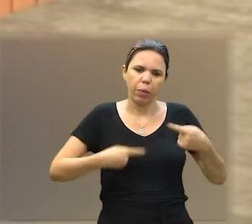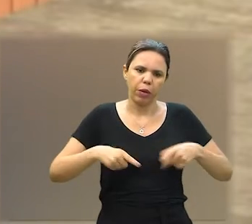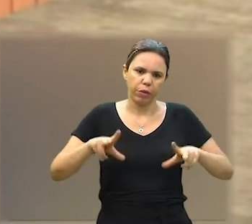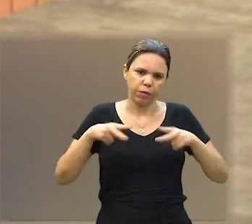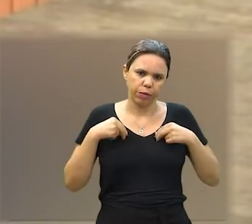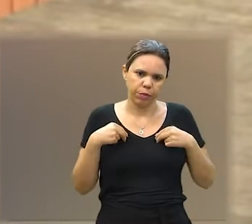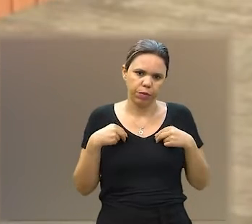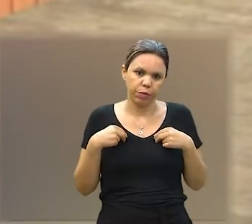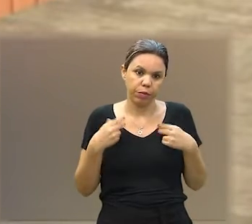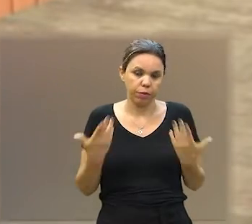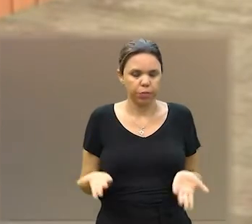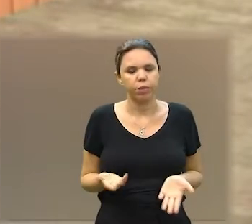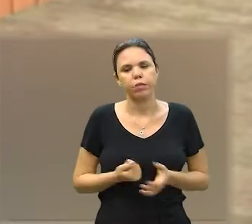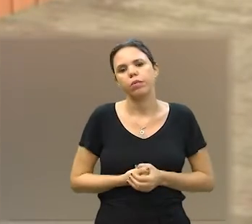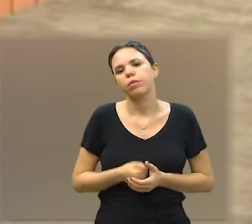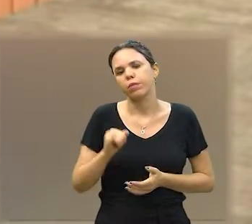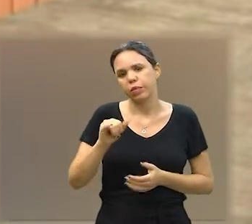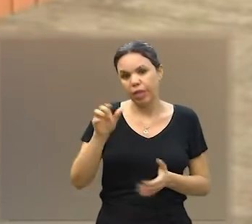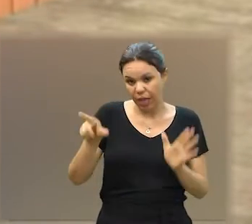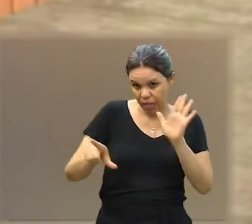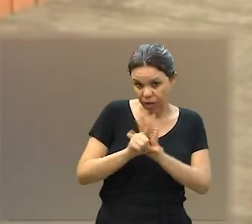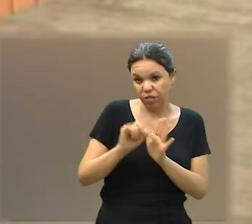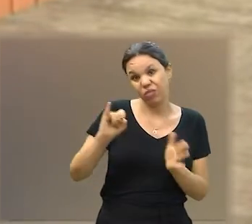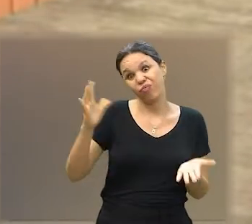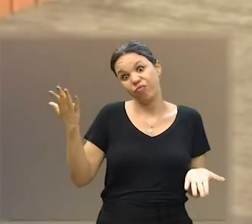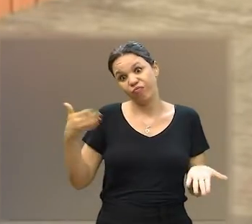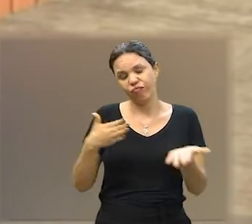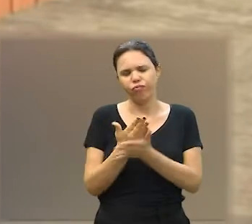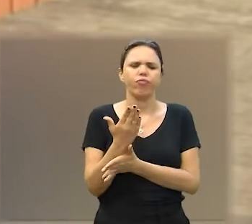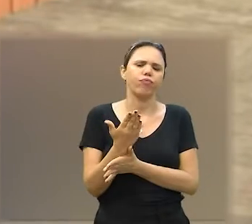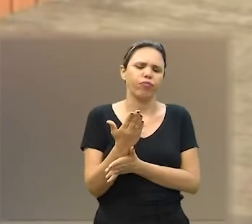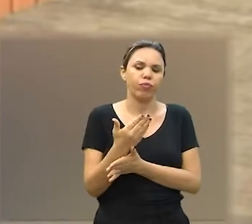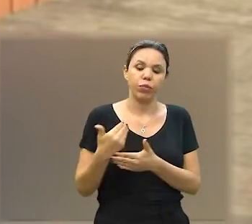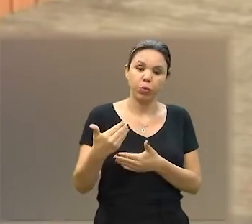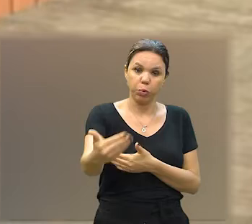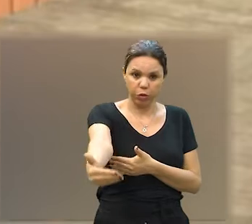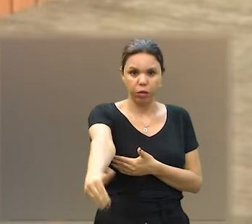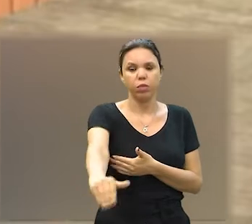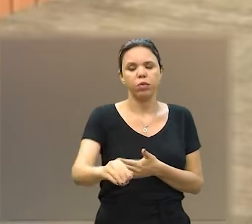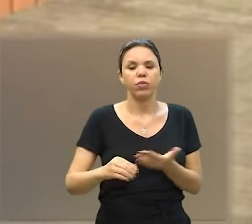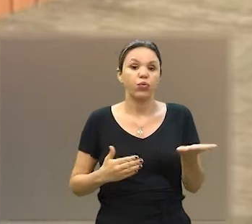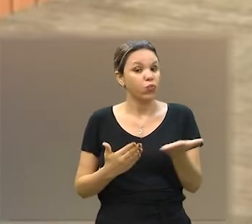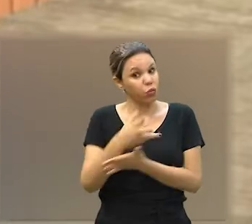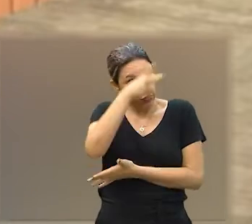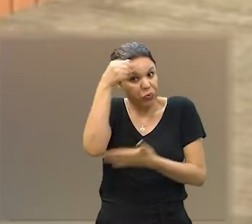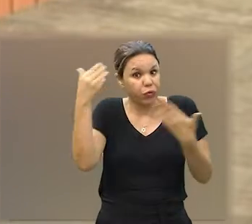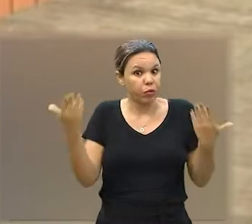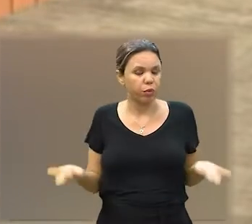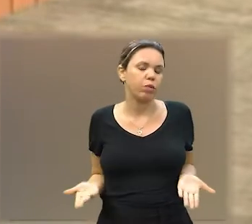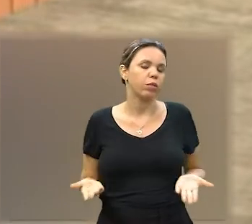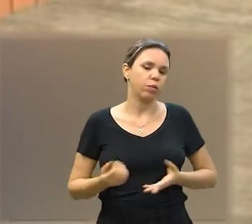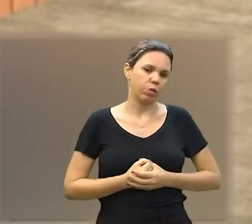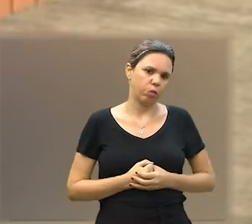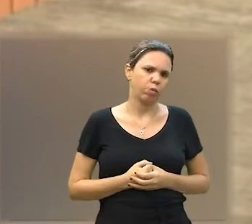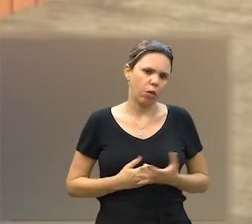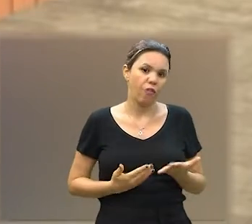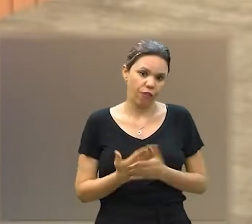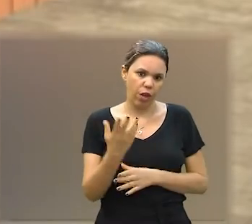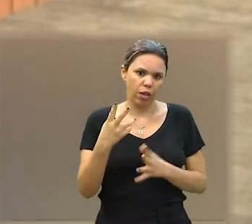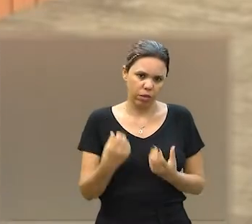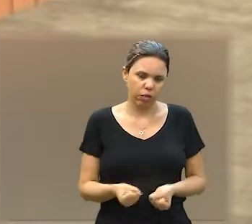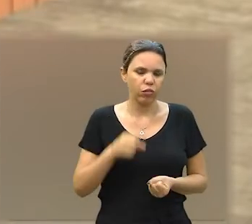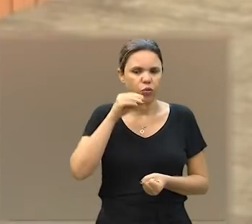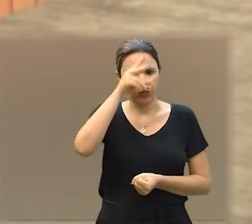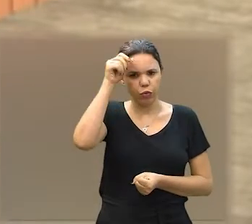tá? Então, se essa lei, caso for aprovada nesses próximos passos e sancionada pelo prefeito, prefeito, ela passa a valer para os